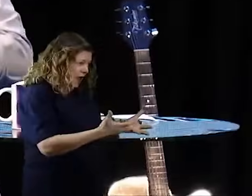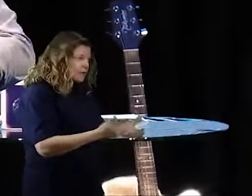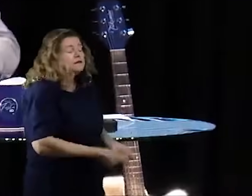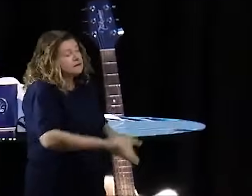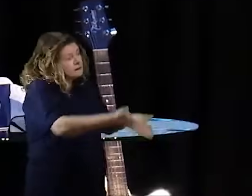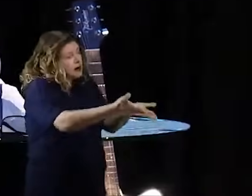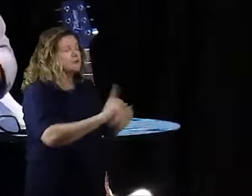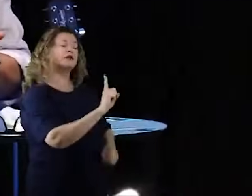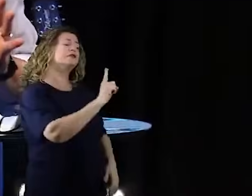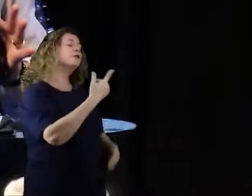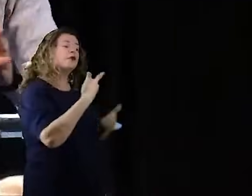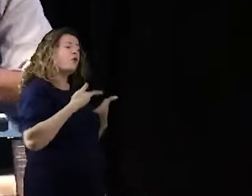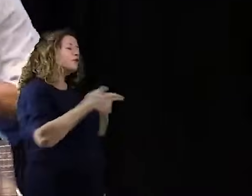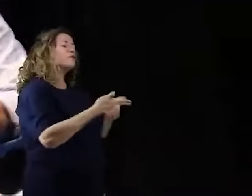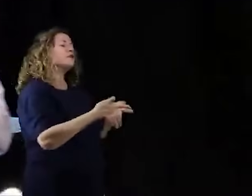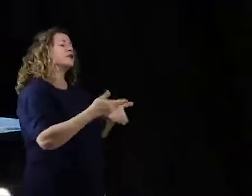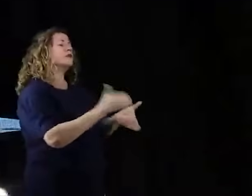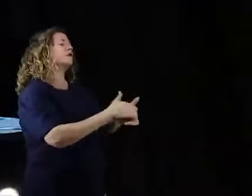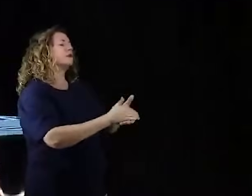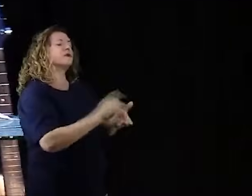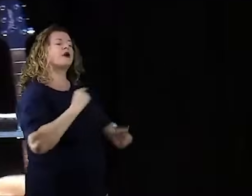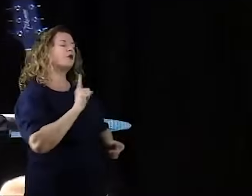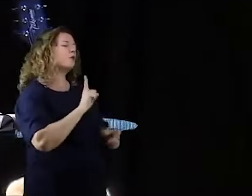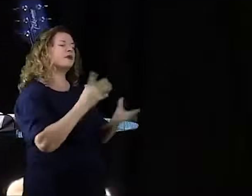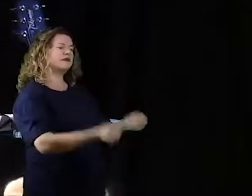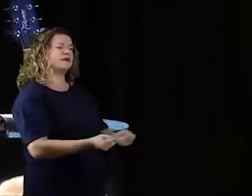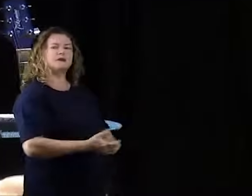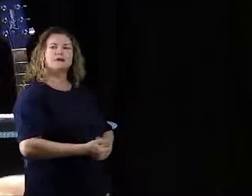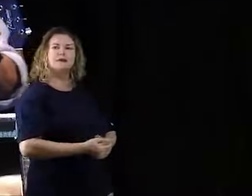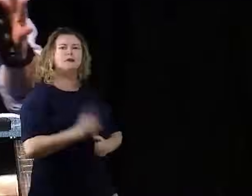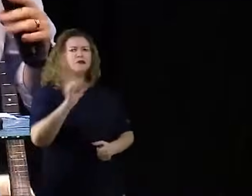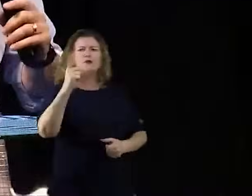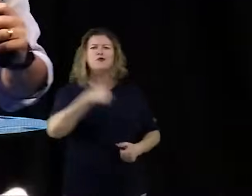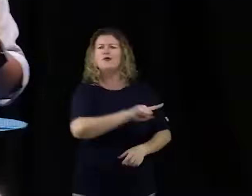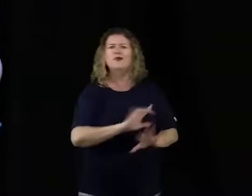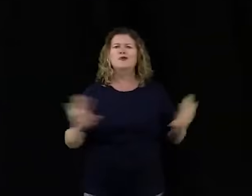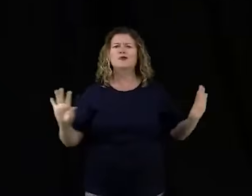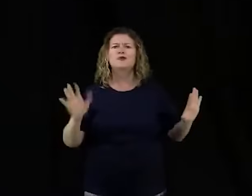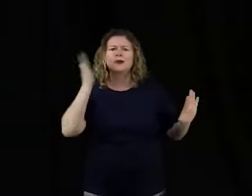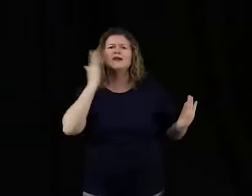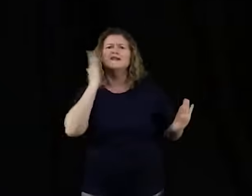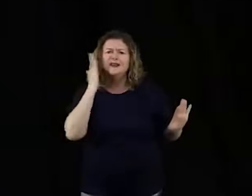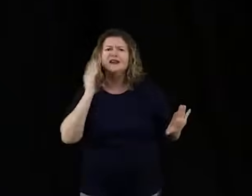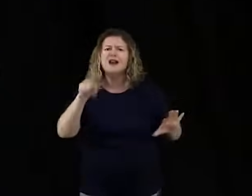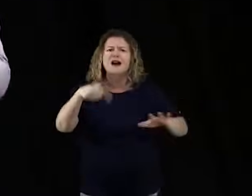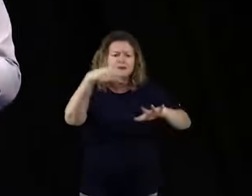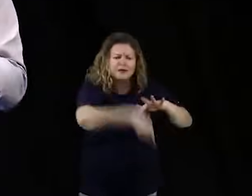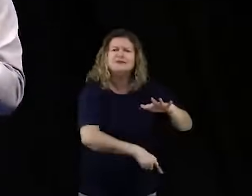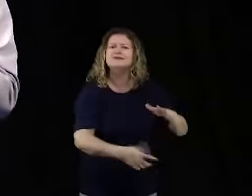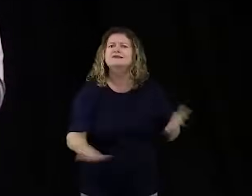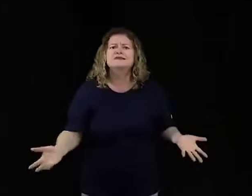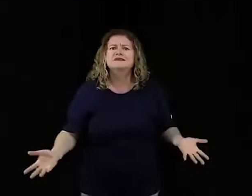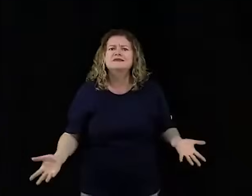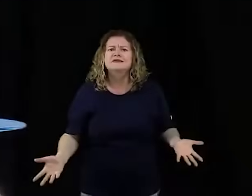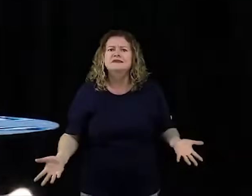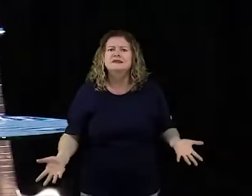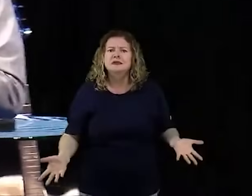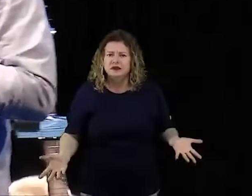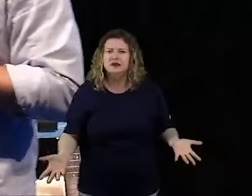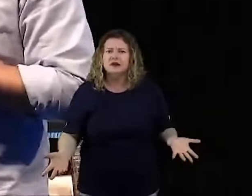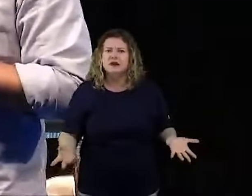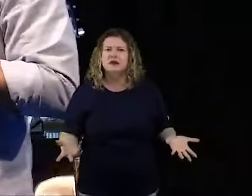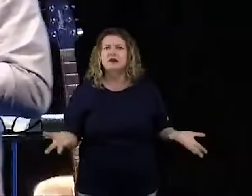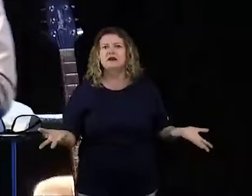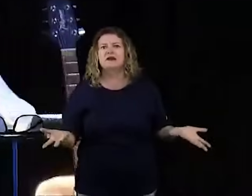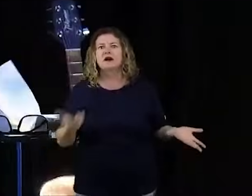casamento que eu não vou fazer não vou fazer eu não vou me meter porque é uma tentativa que as pessoas têm de